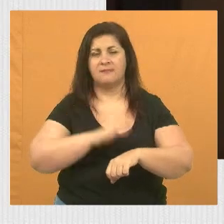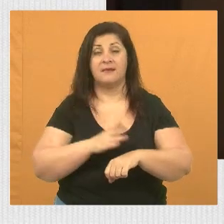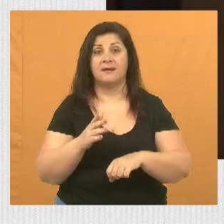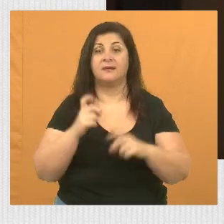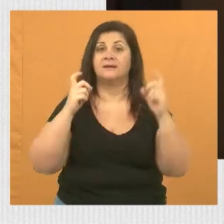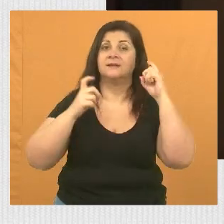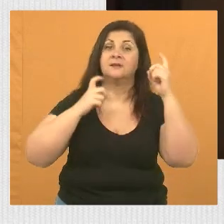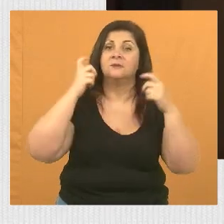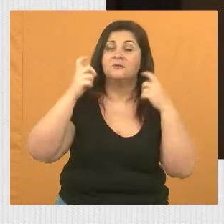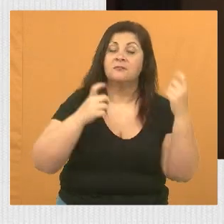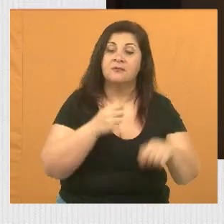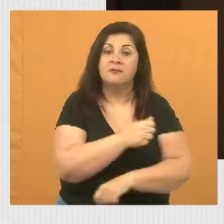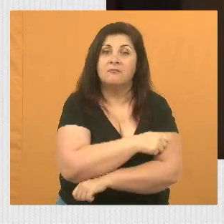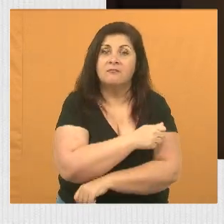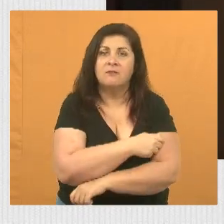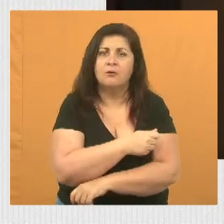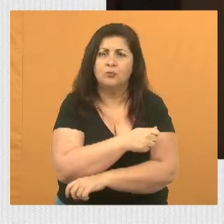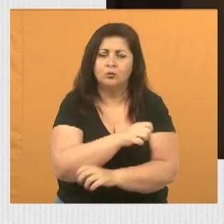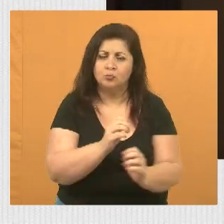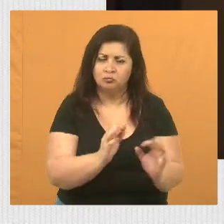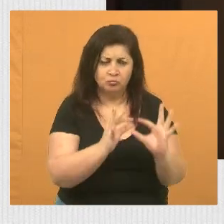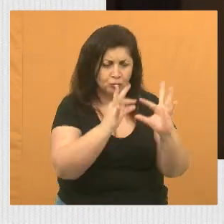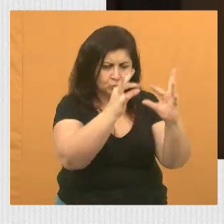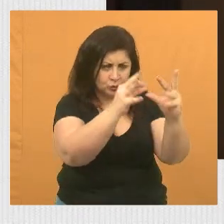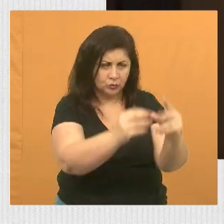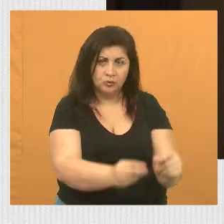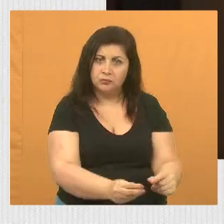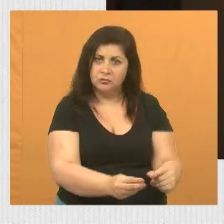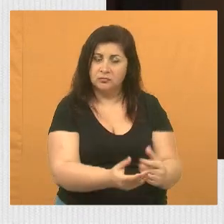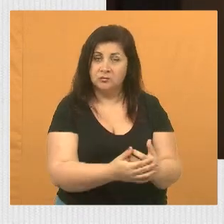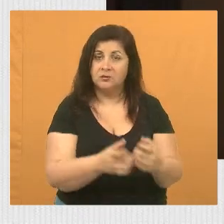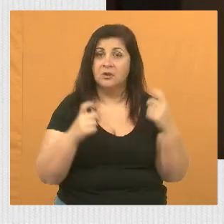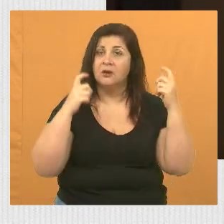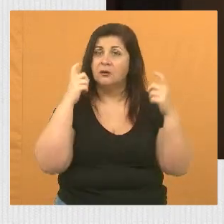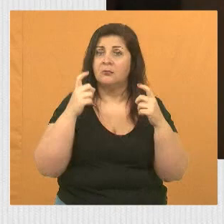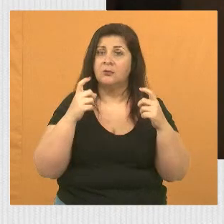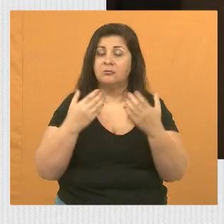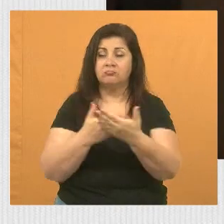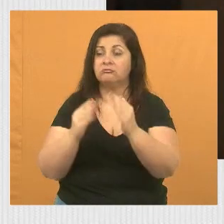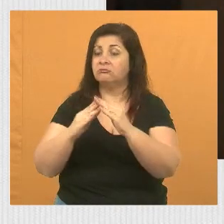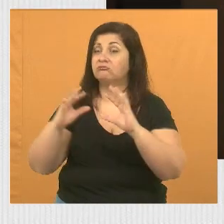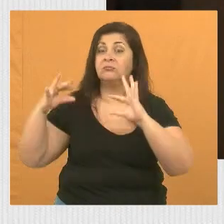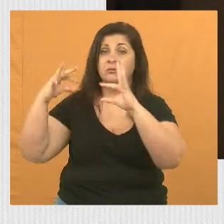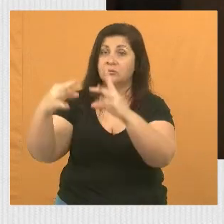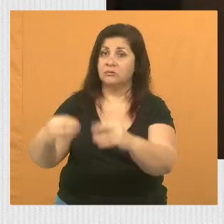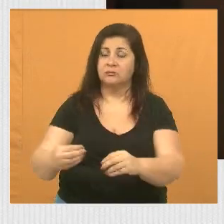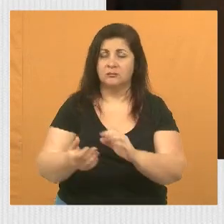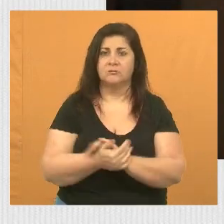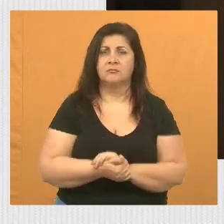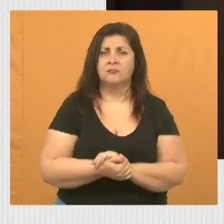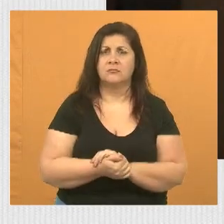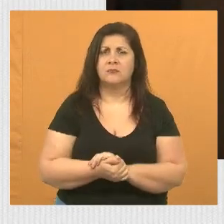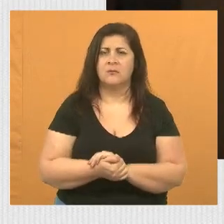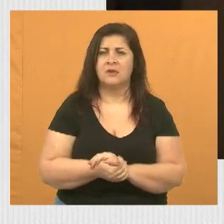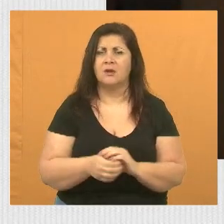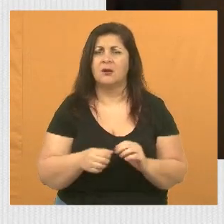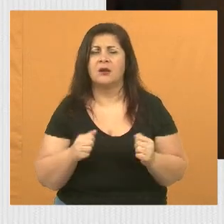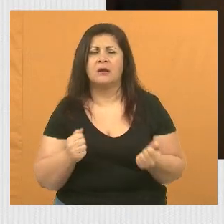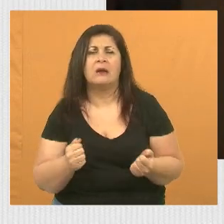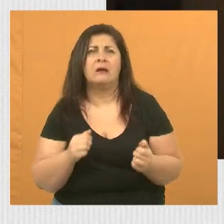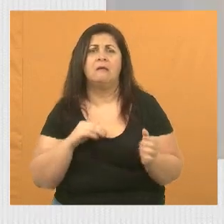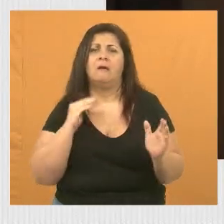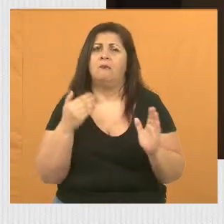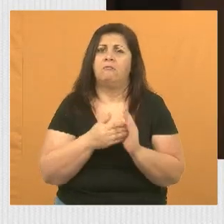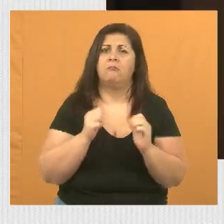se preocupava com o aluno num todo. Né? E a preocupação dela era com toda a escola também. O que ela podia fazer para ajudar a escola,